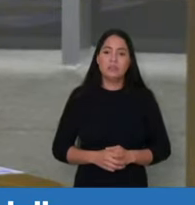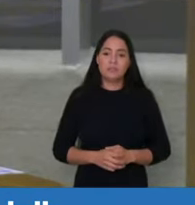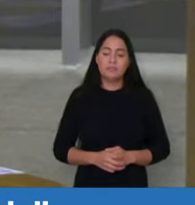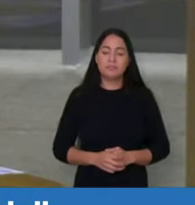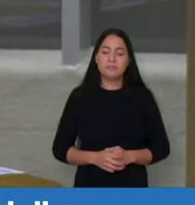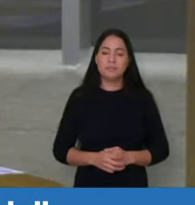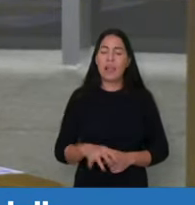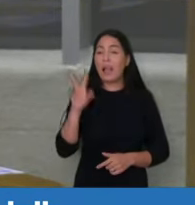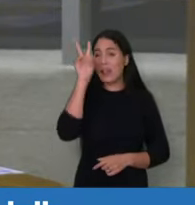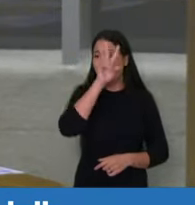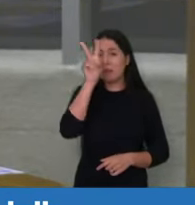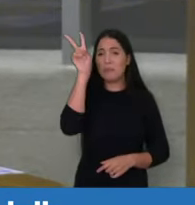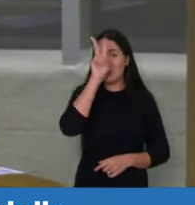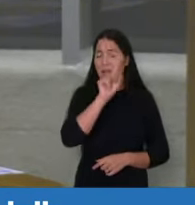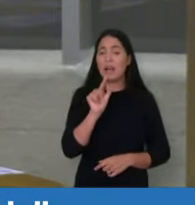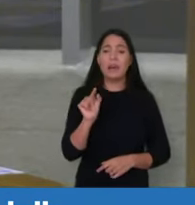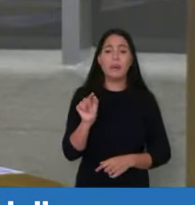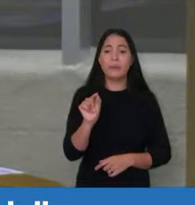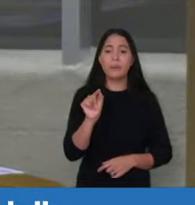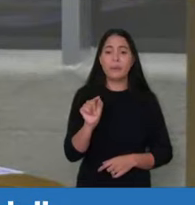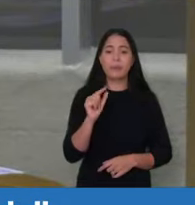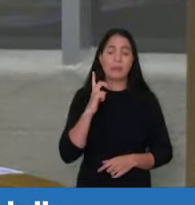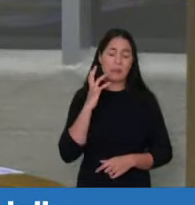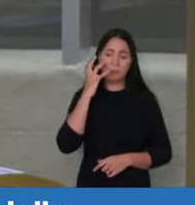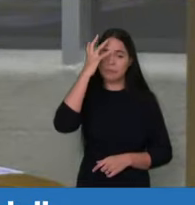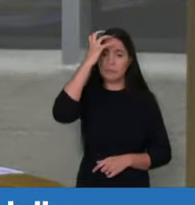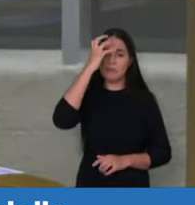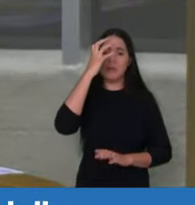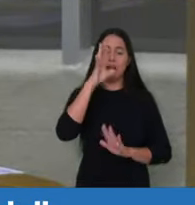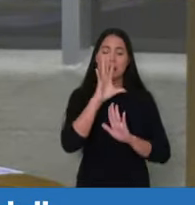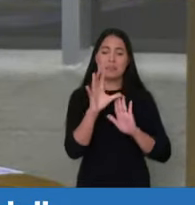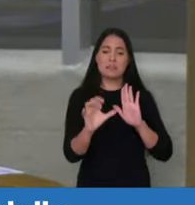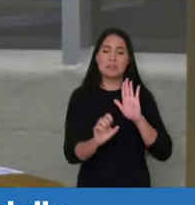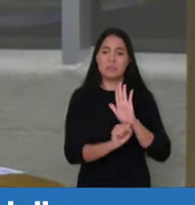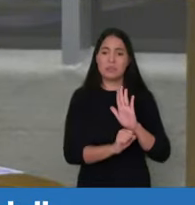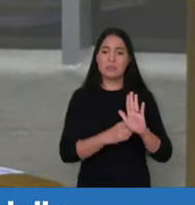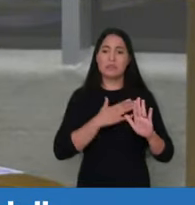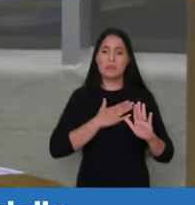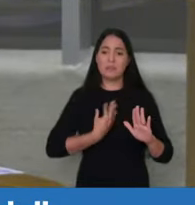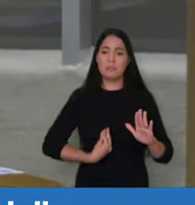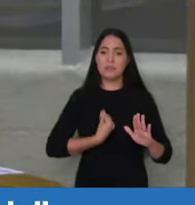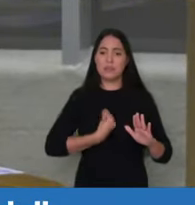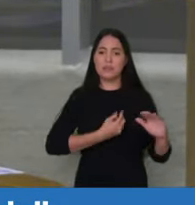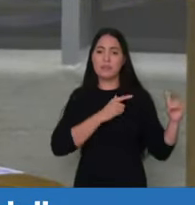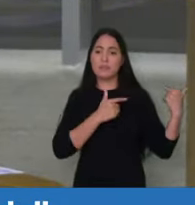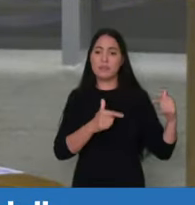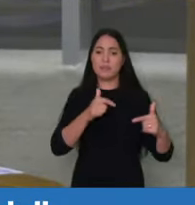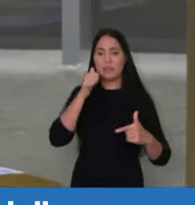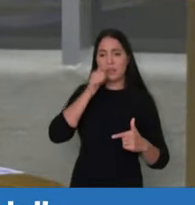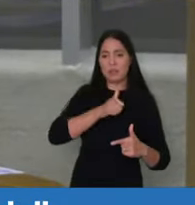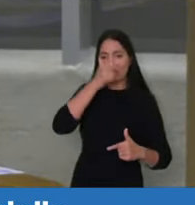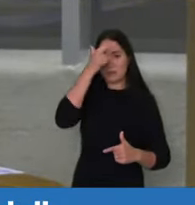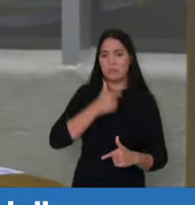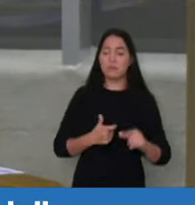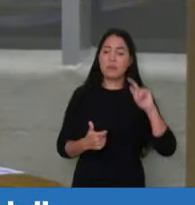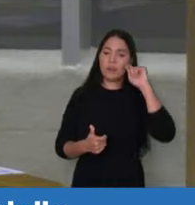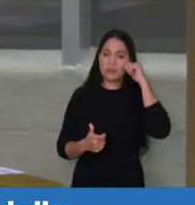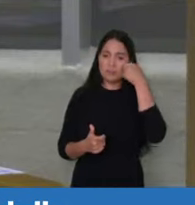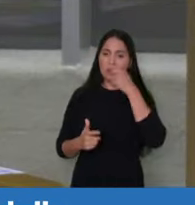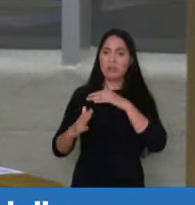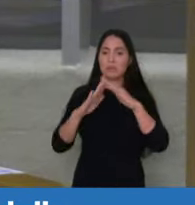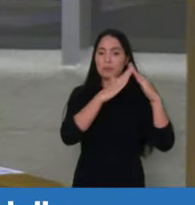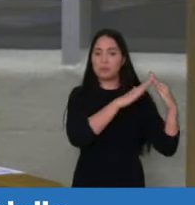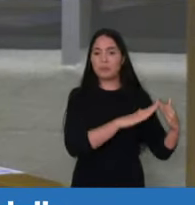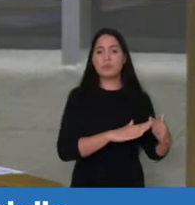lembrar do que a Marielle significou na trajetória de uma pessoa como eu, mulher negra, que vem de periferia, que constrói